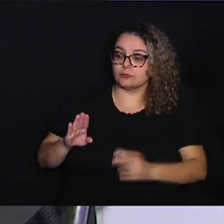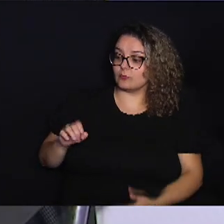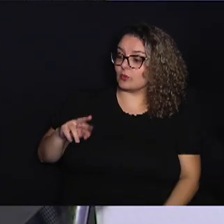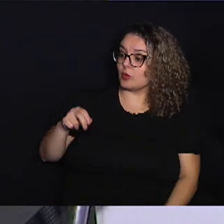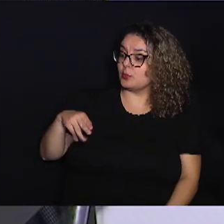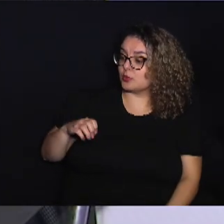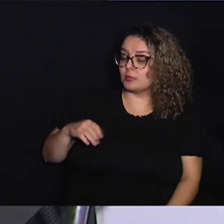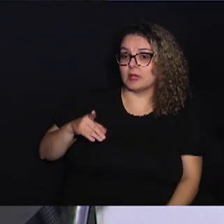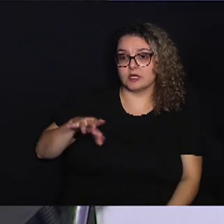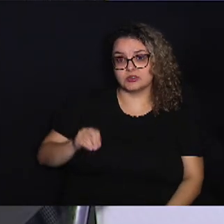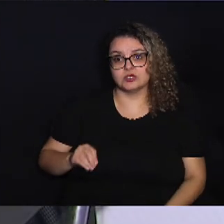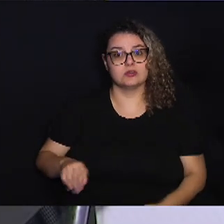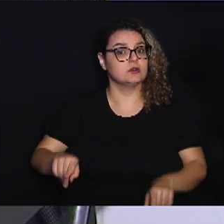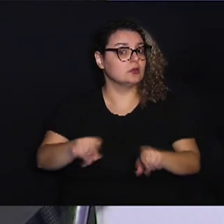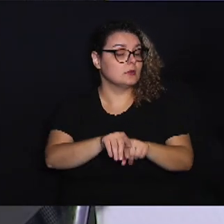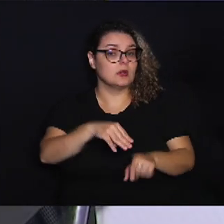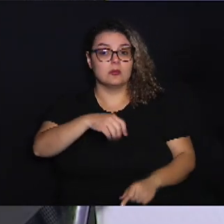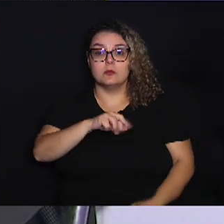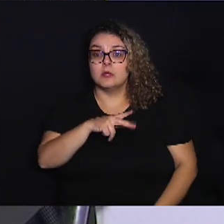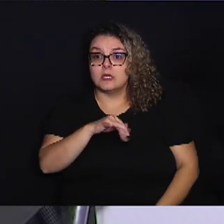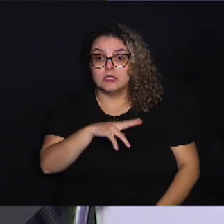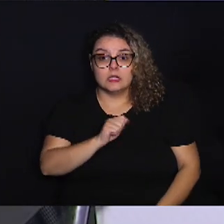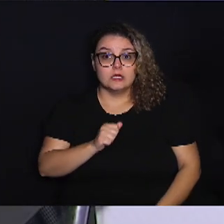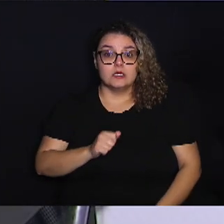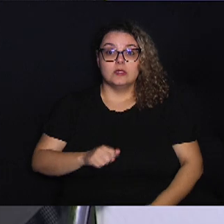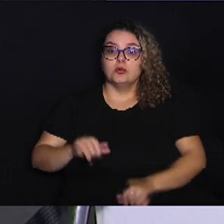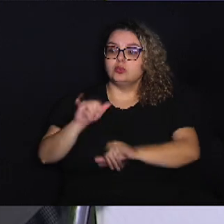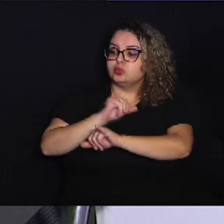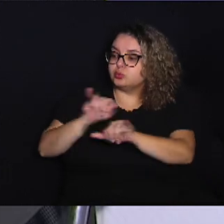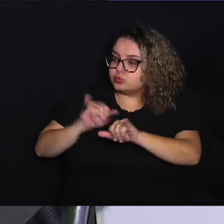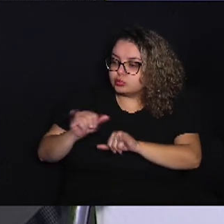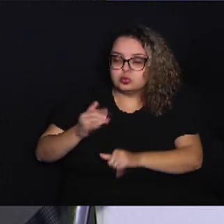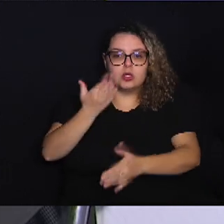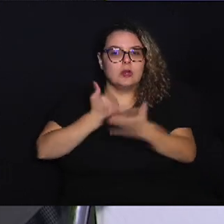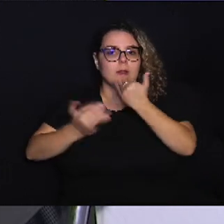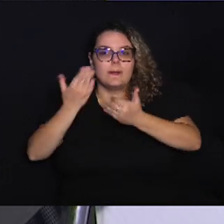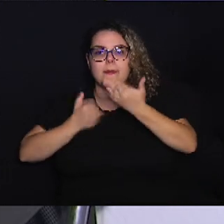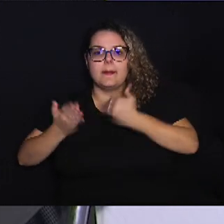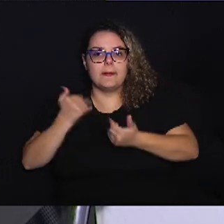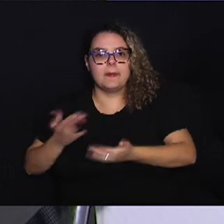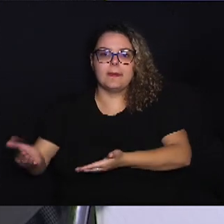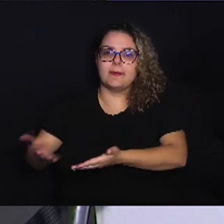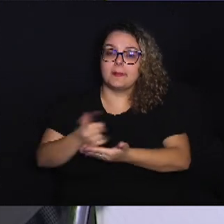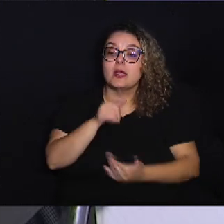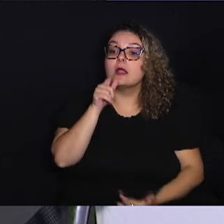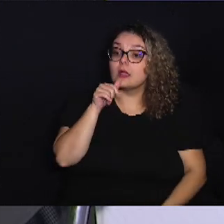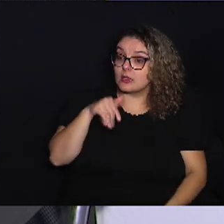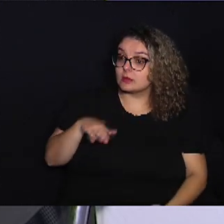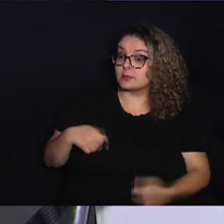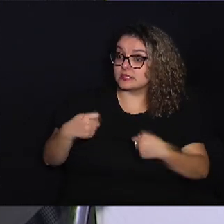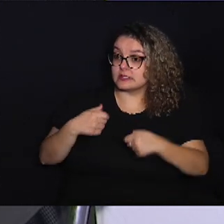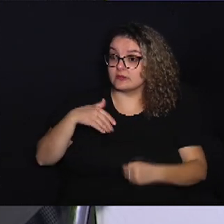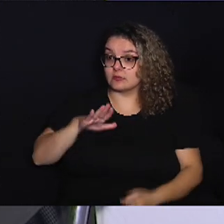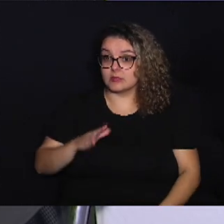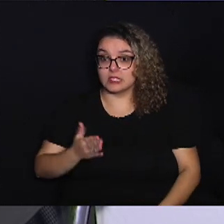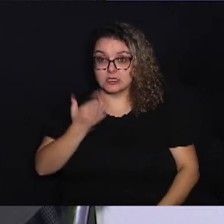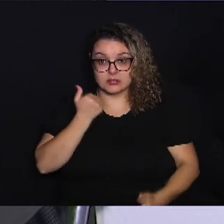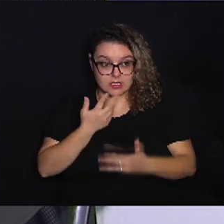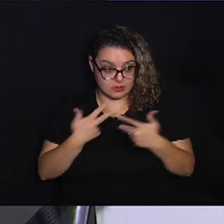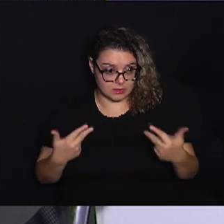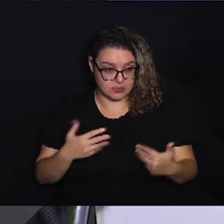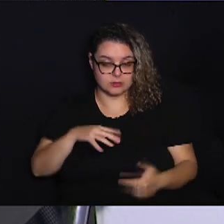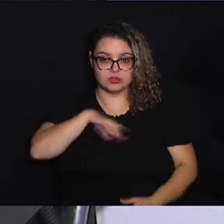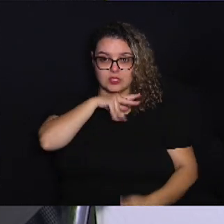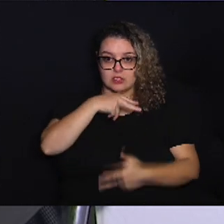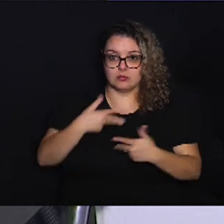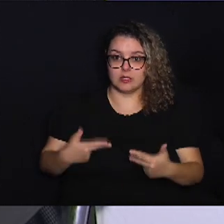Mariana, e começamos uma campanha de arrecadação de alimentos. Alimentos, água, que era o que mais precisava, e ração. A